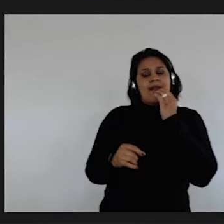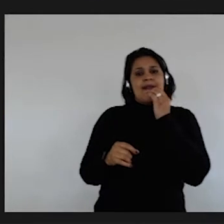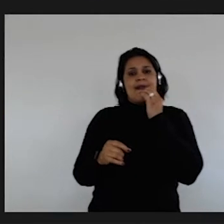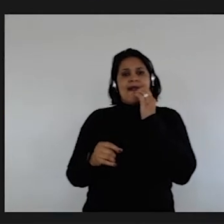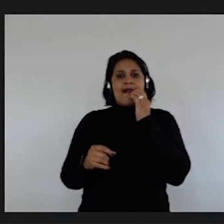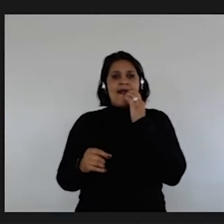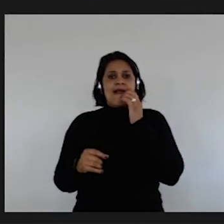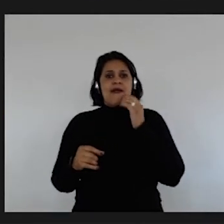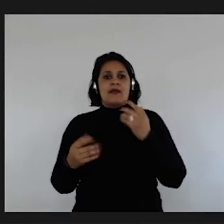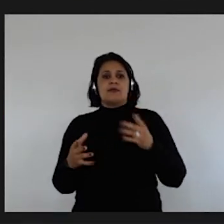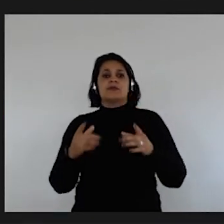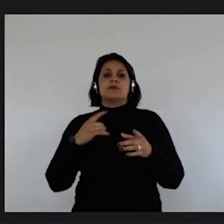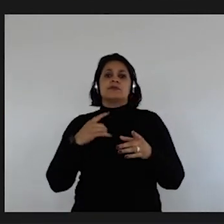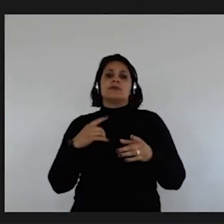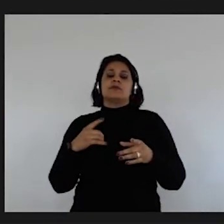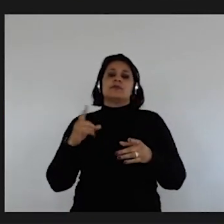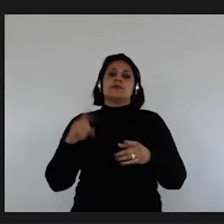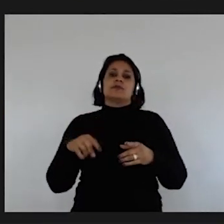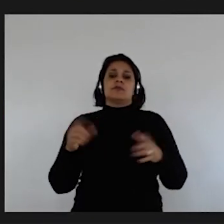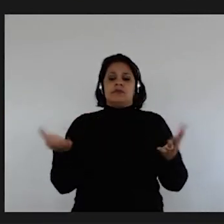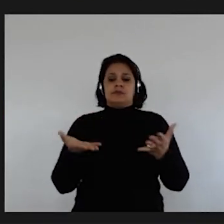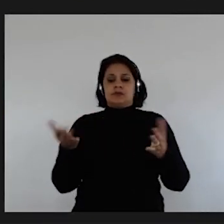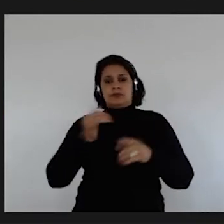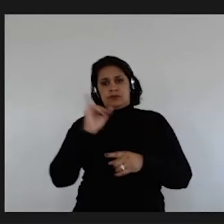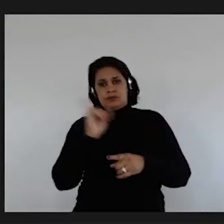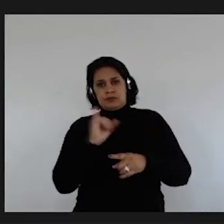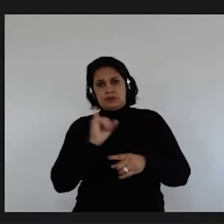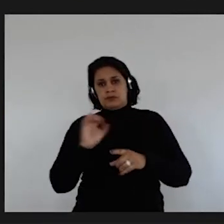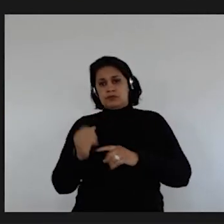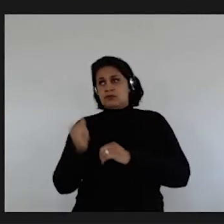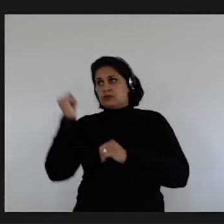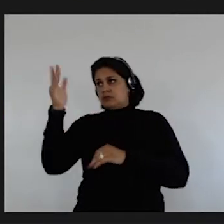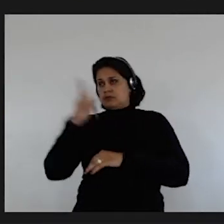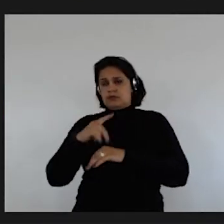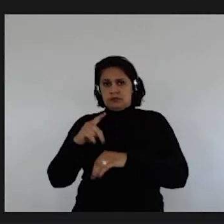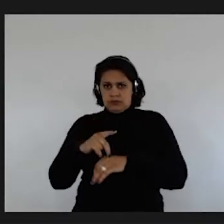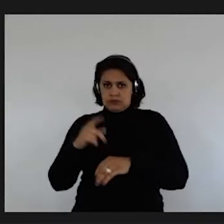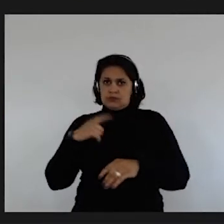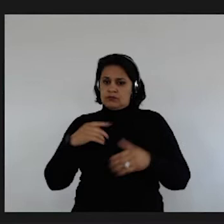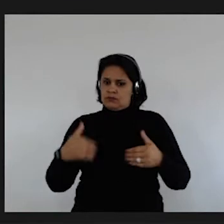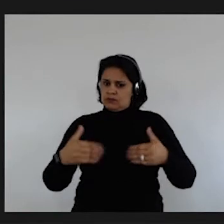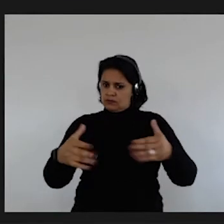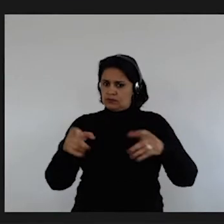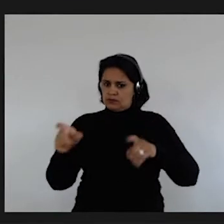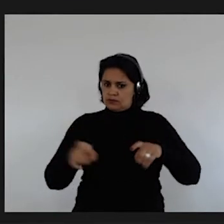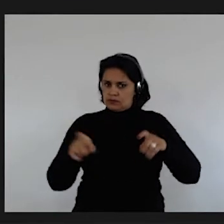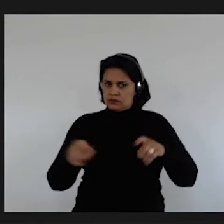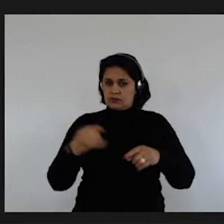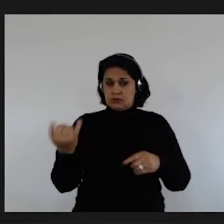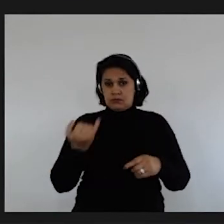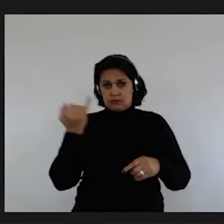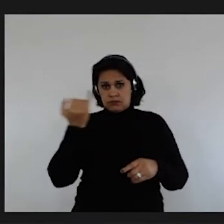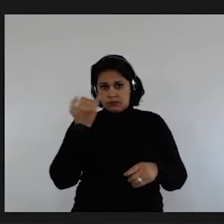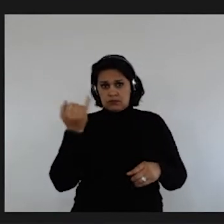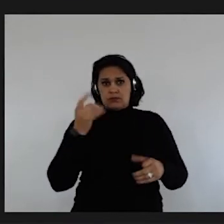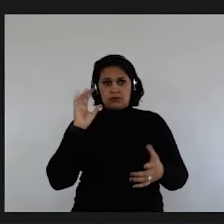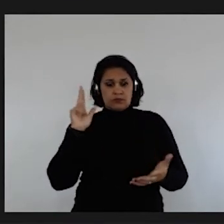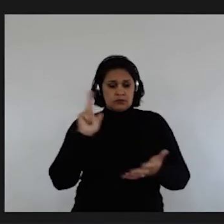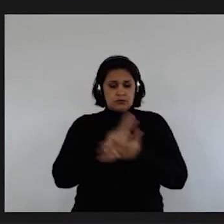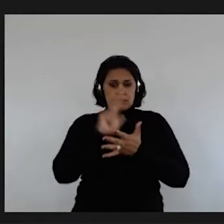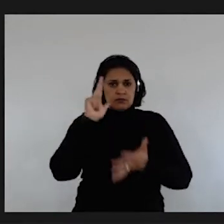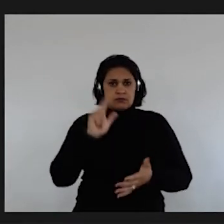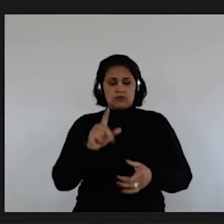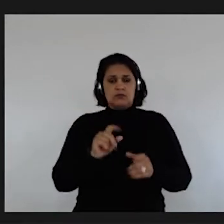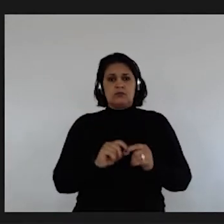termos nacionais e internacionais. Nesse sentido, a atuação do Ministério da Agricultura é fundamental para validar a